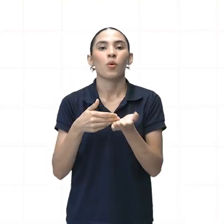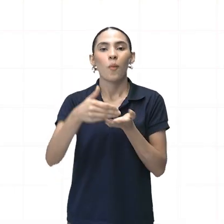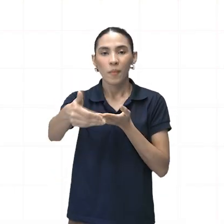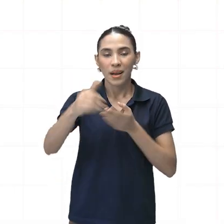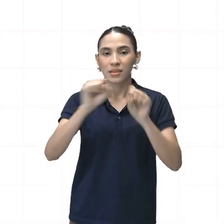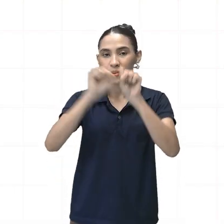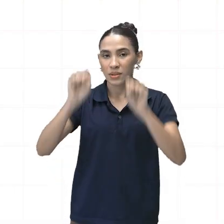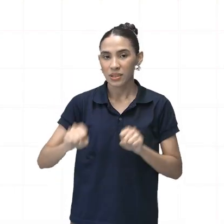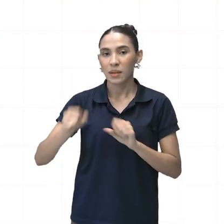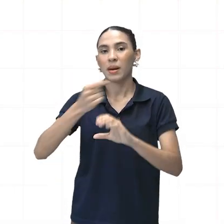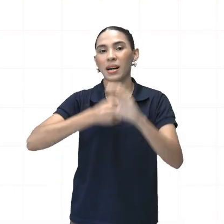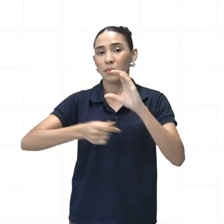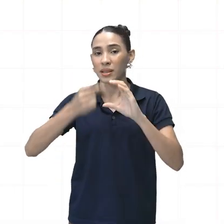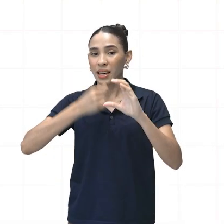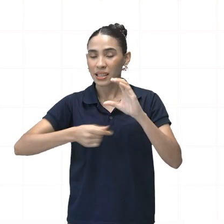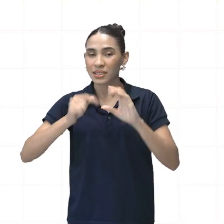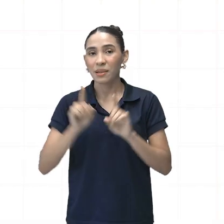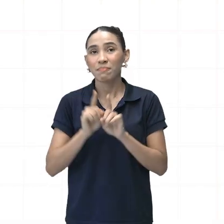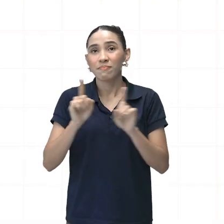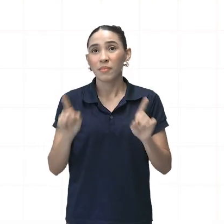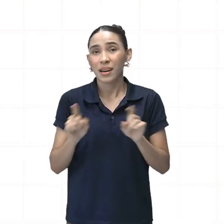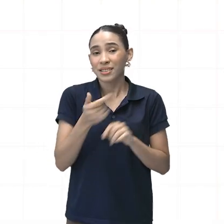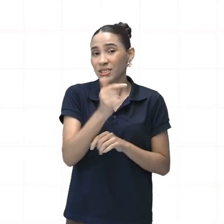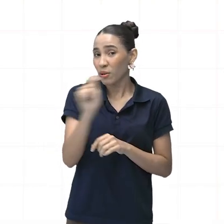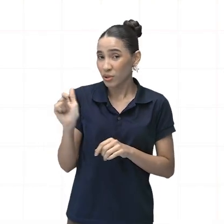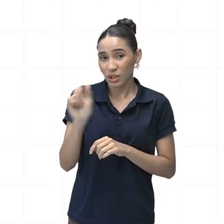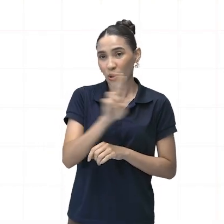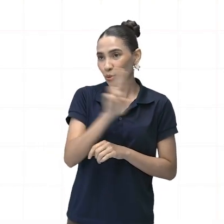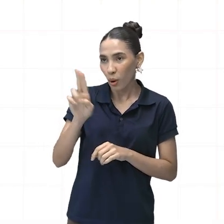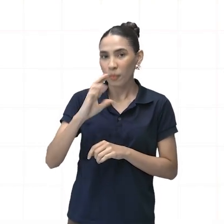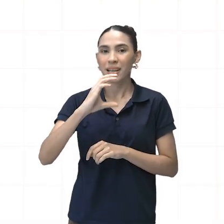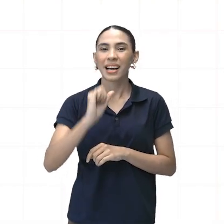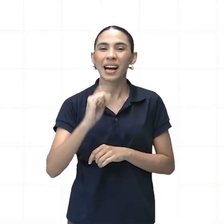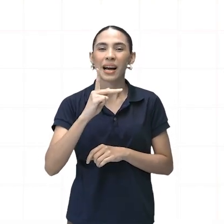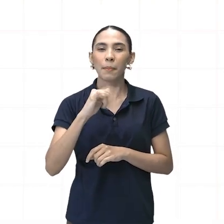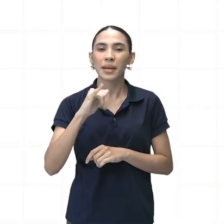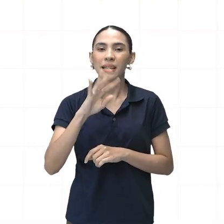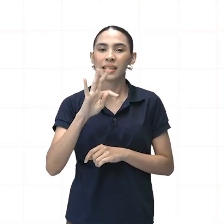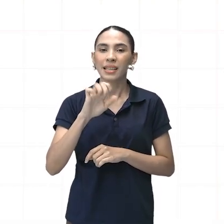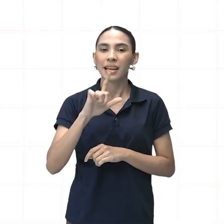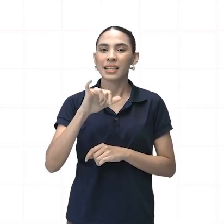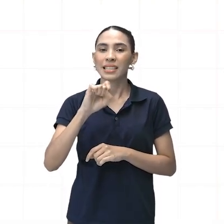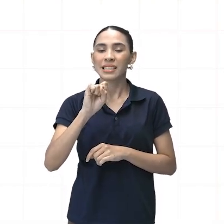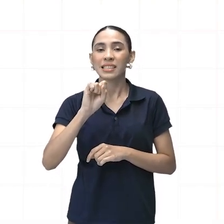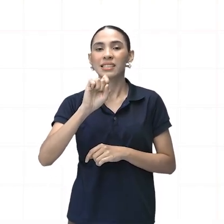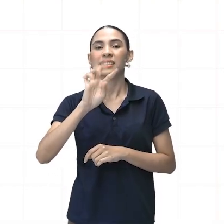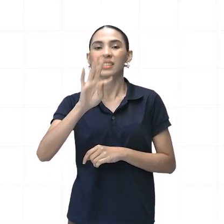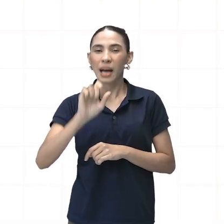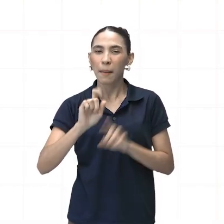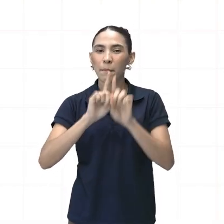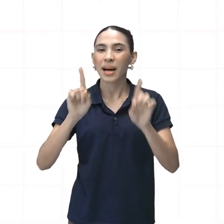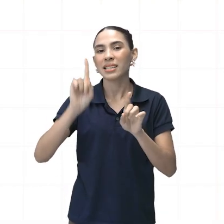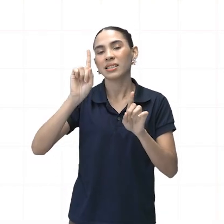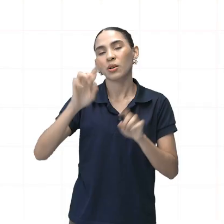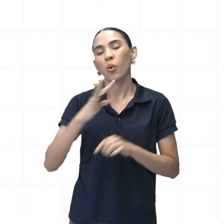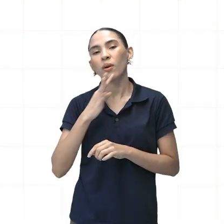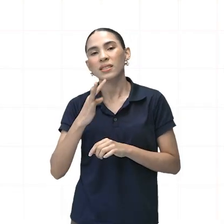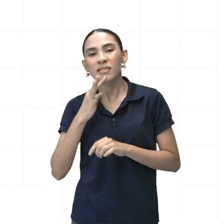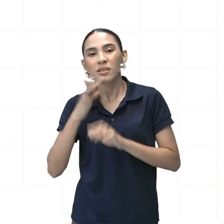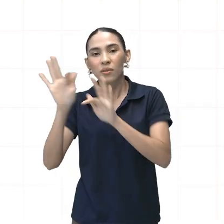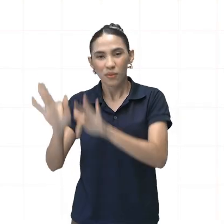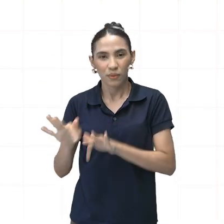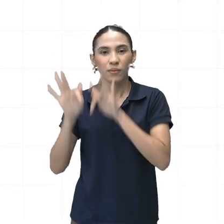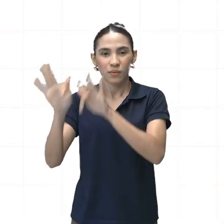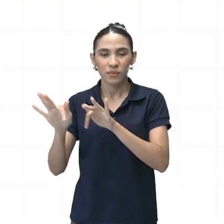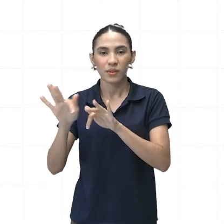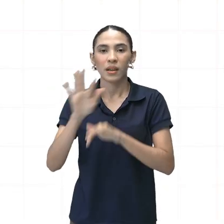sistema capitalista. Porém, ainda não tinha essa denominação, que era conhecido aí principalmente como o feudalismo, que era